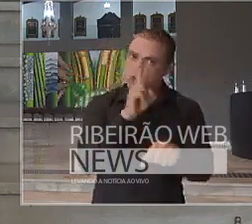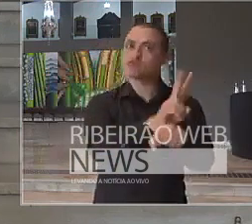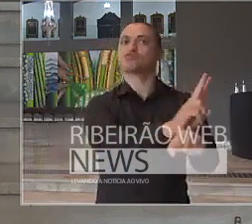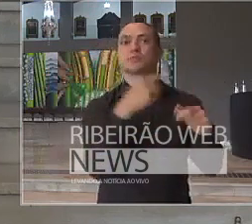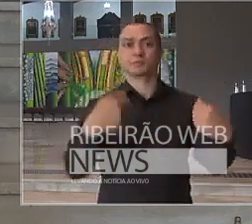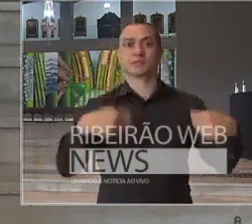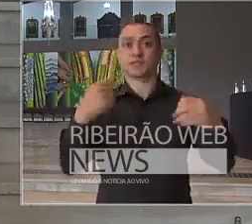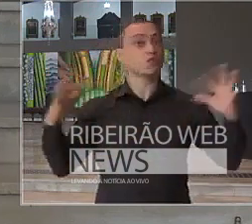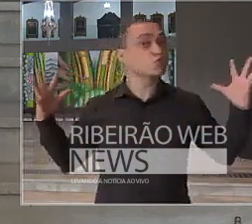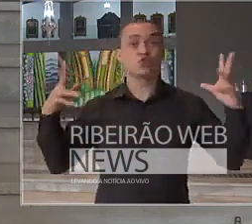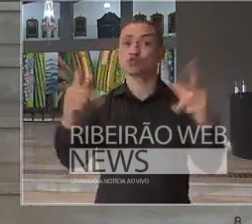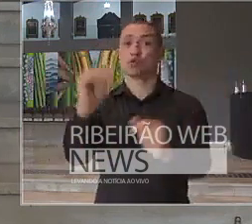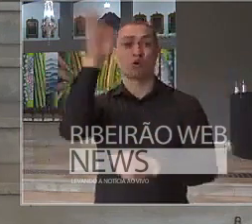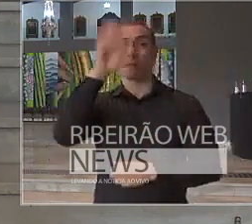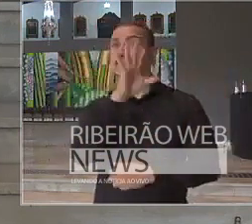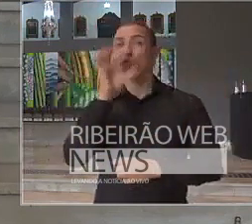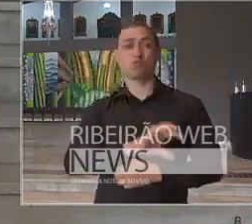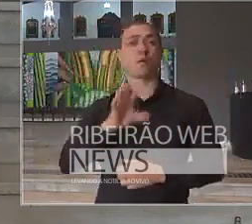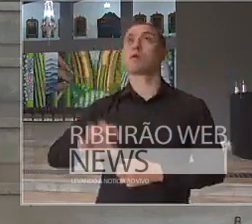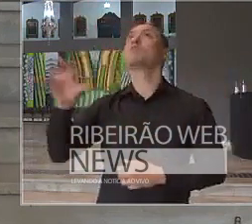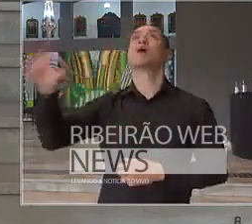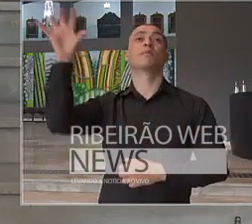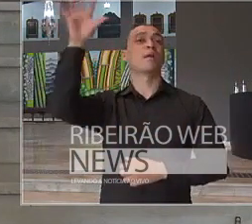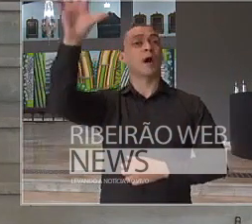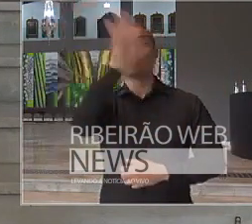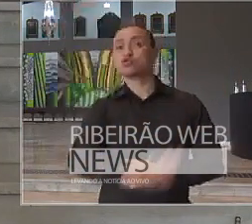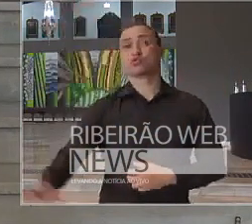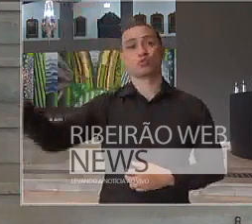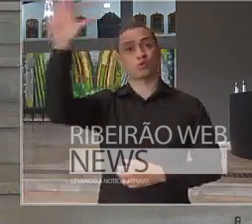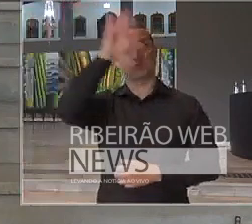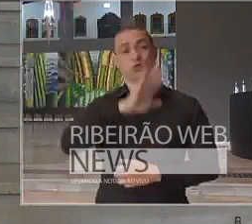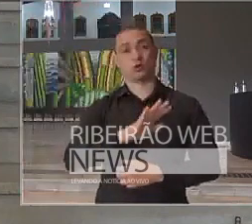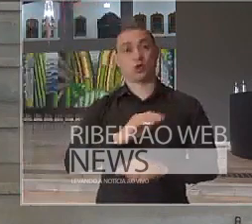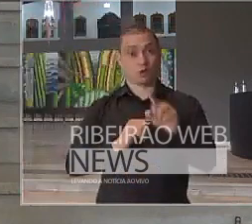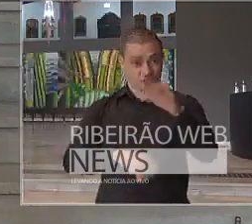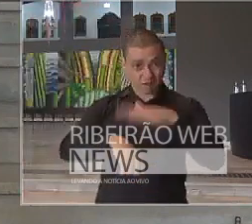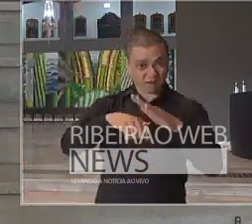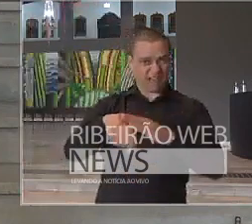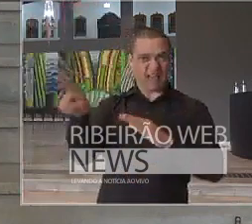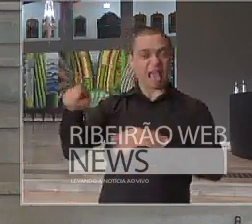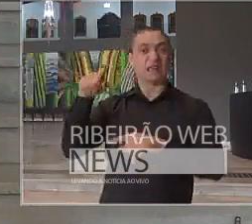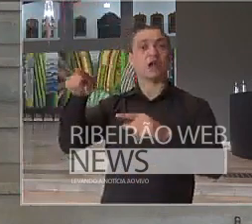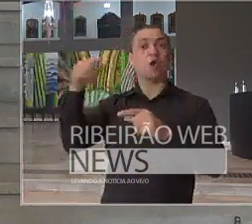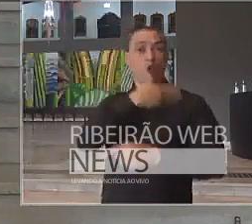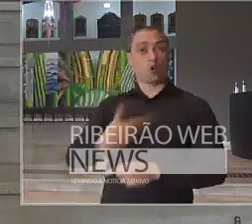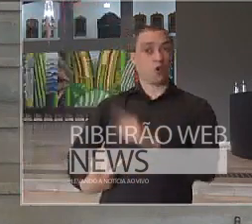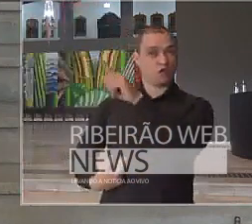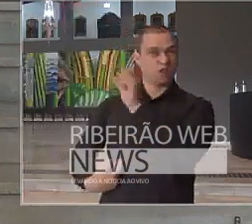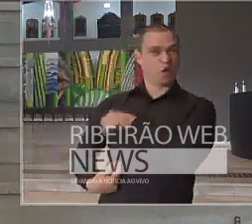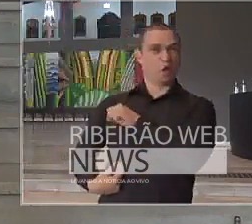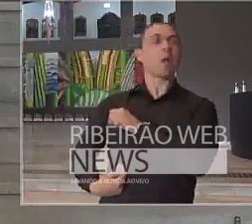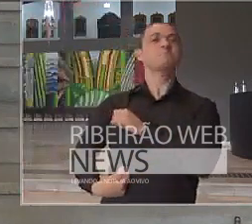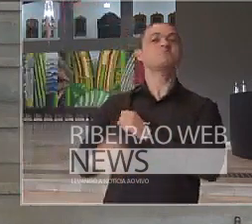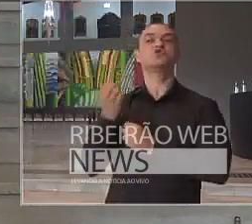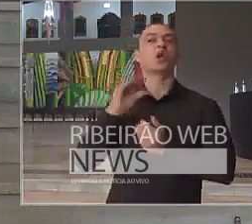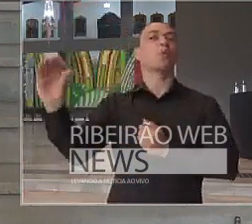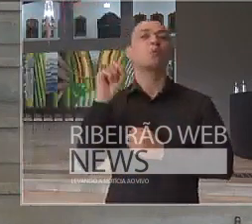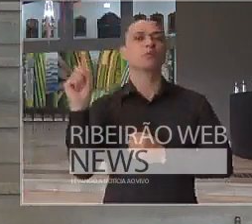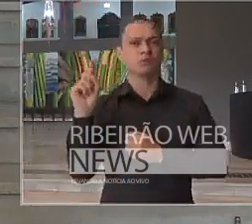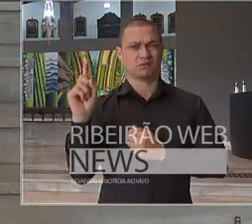brasileiros de todas as partes do país a atitude de retalhar os governadores de estado